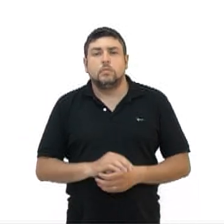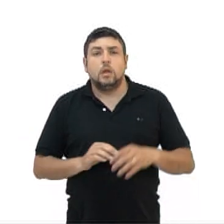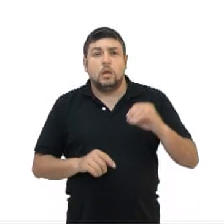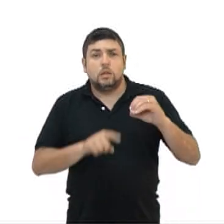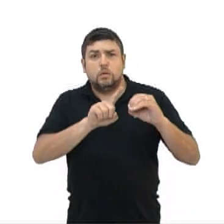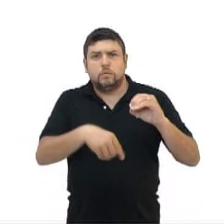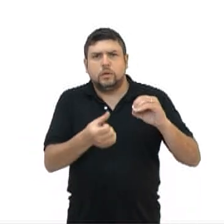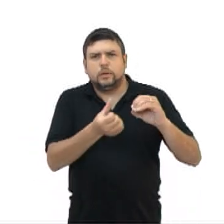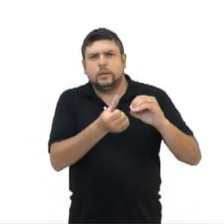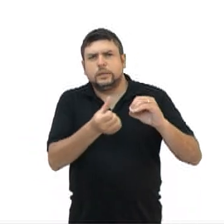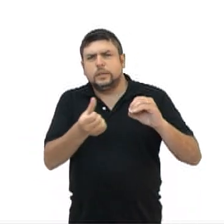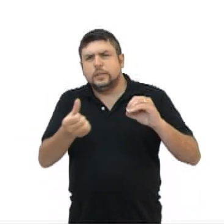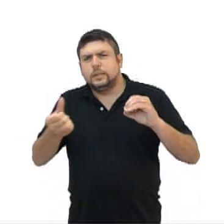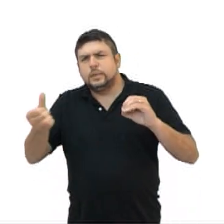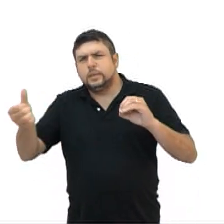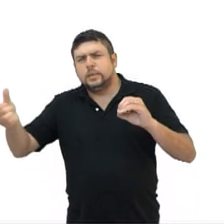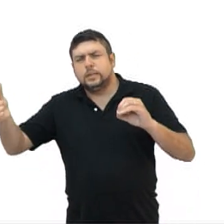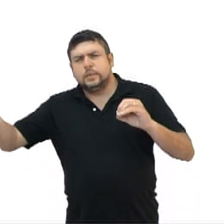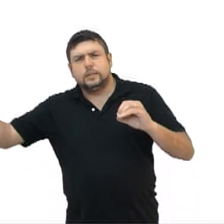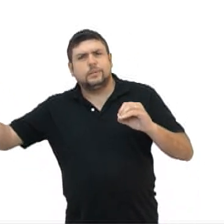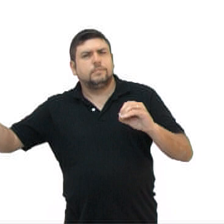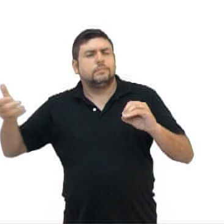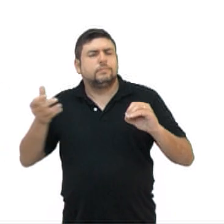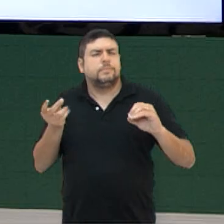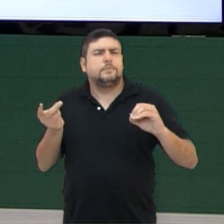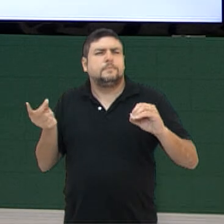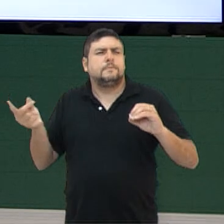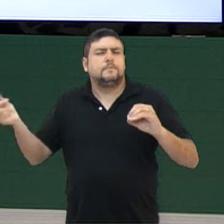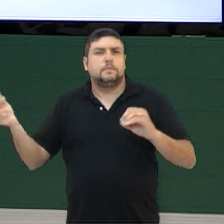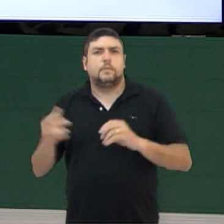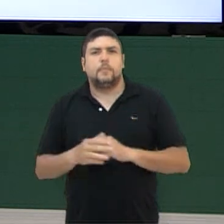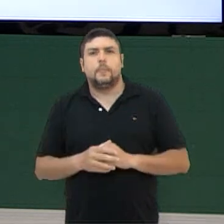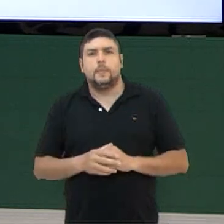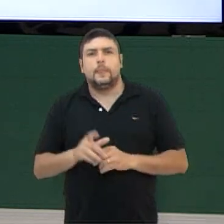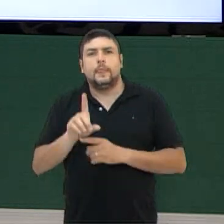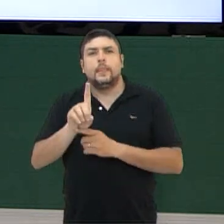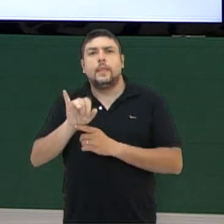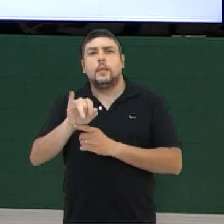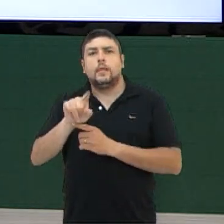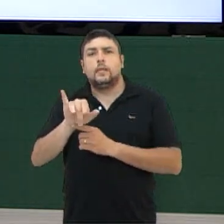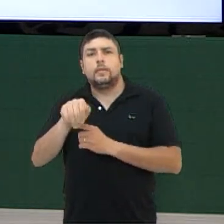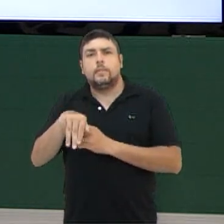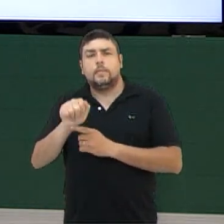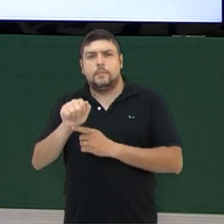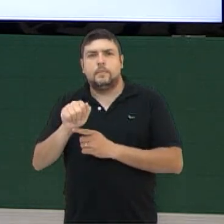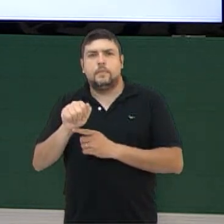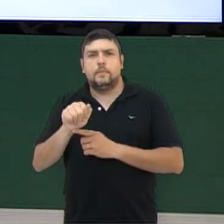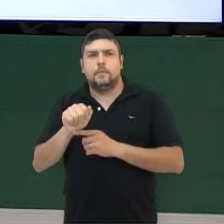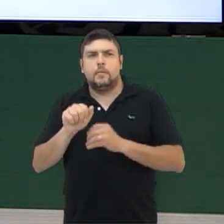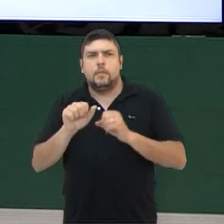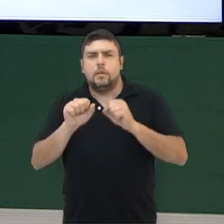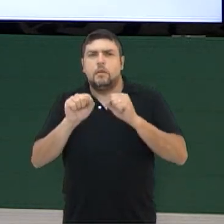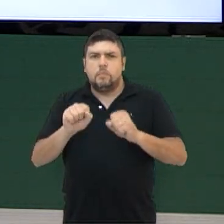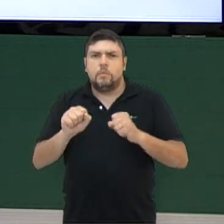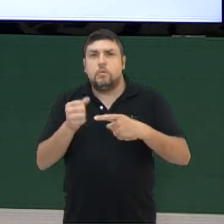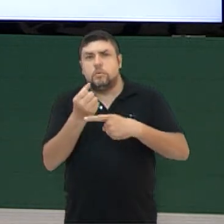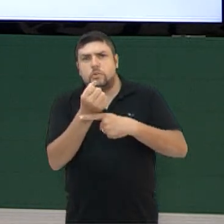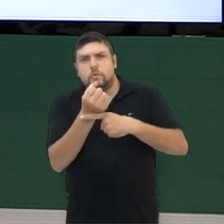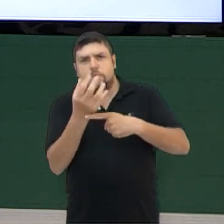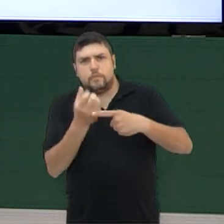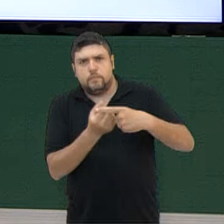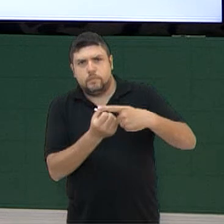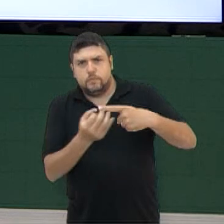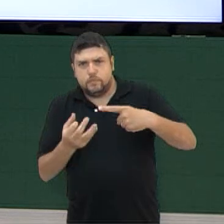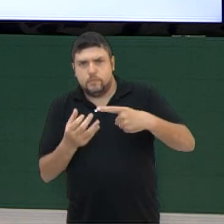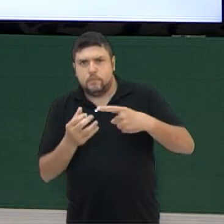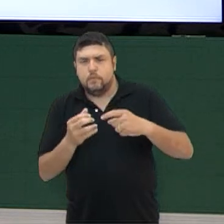0,66666 é uma dízima periódica, certo? Sendo uma dízima periódica, ele pode sim ser representado como uma fração. Até